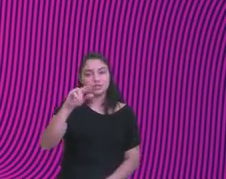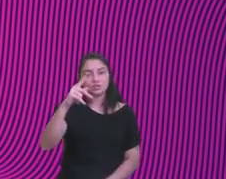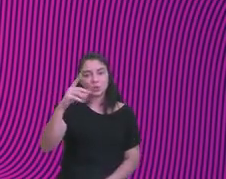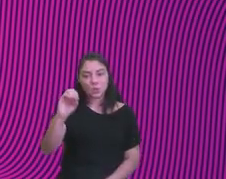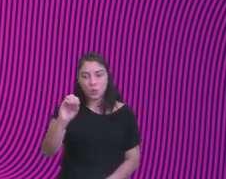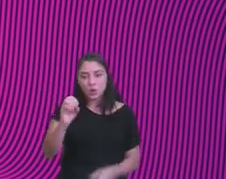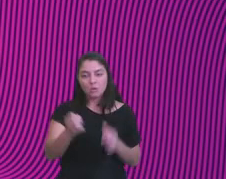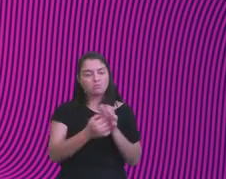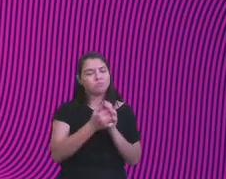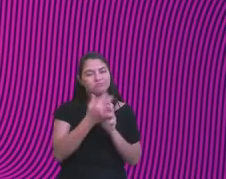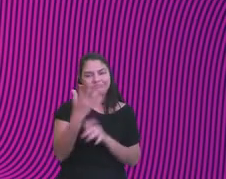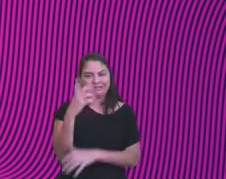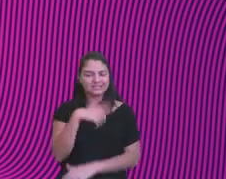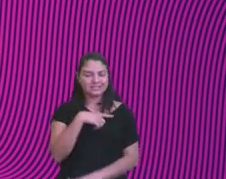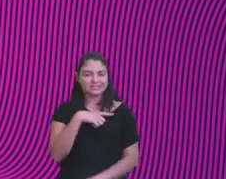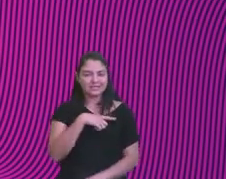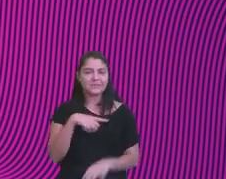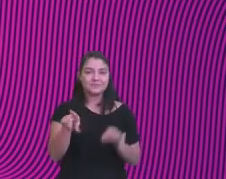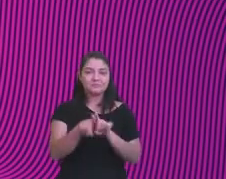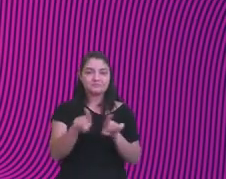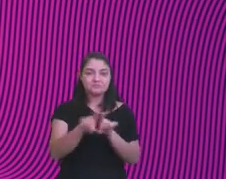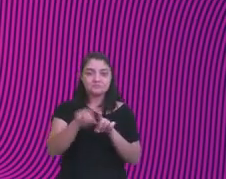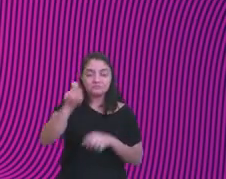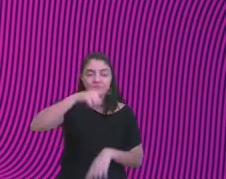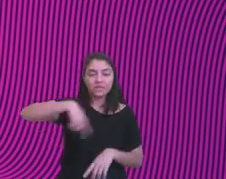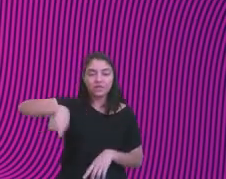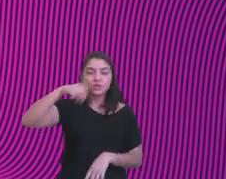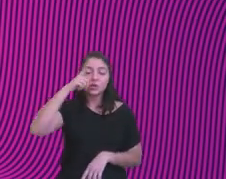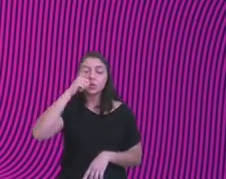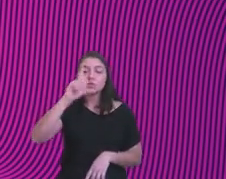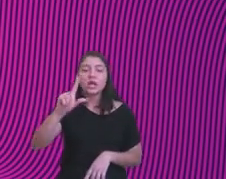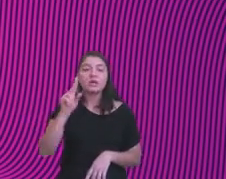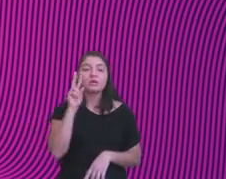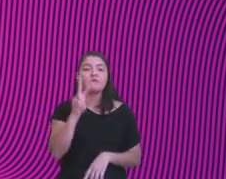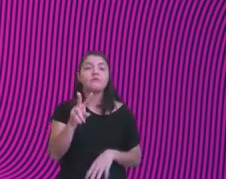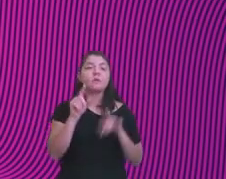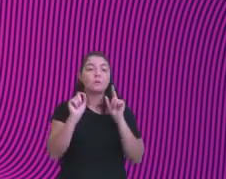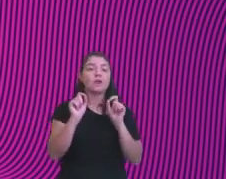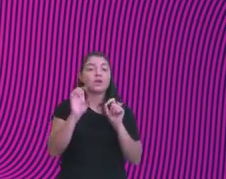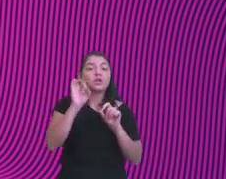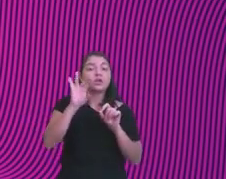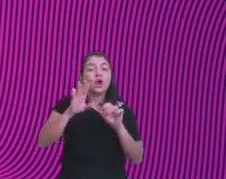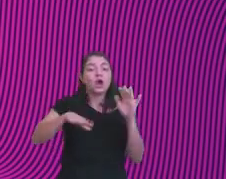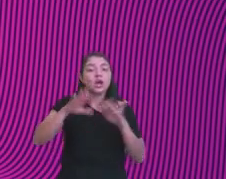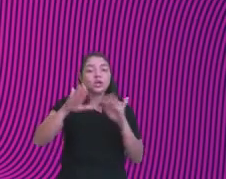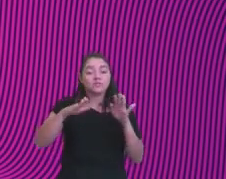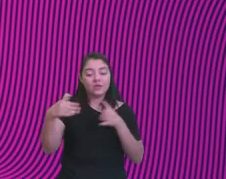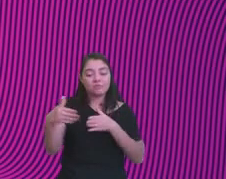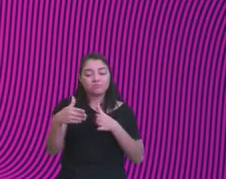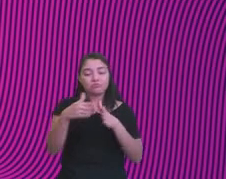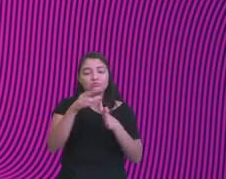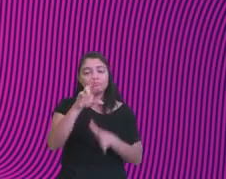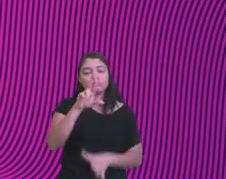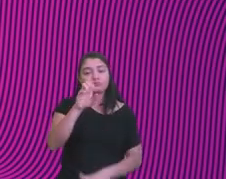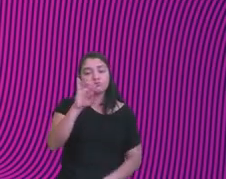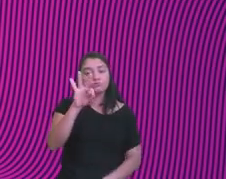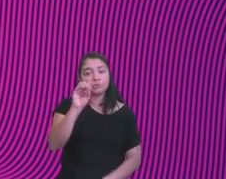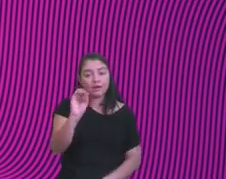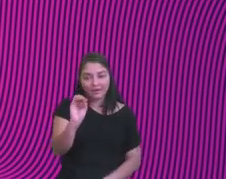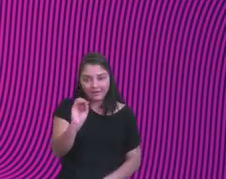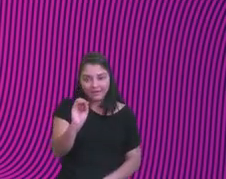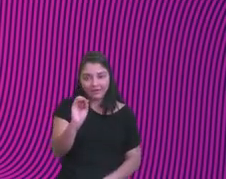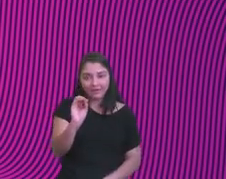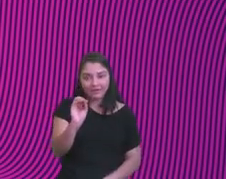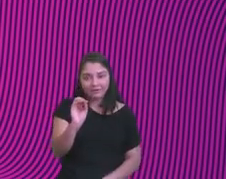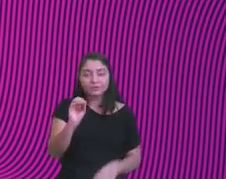tem lesão residual, e obviamente isso a gente só consegue ver na superfície da mucosa do reto. Ainda o exame que nós temos hoje para definir ou não